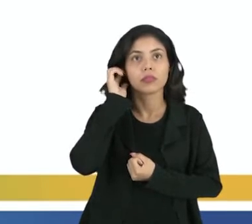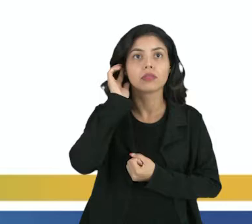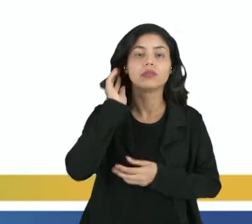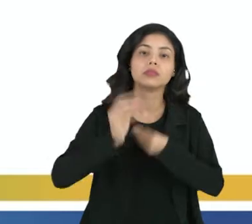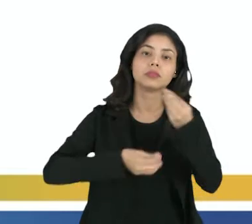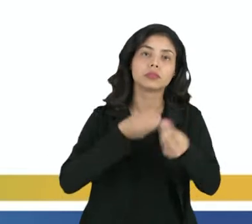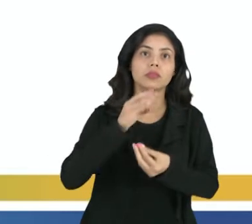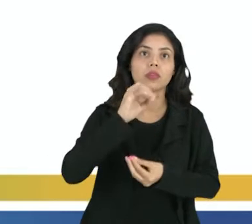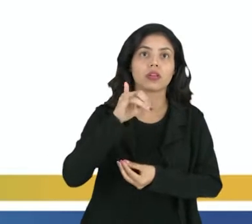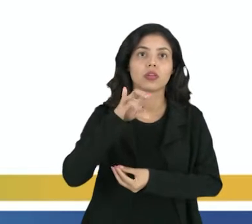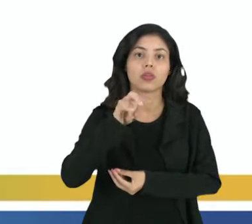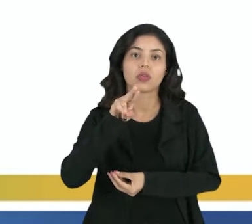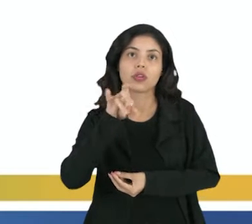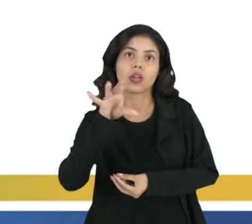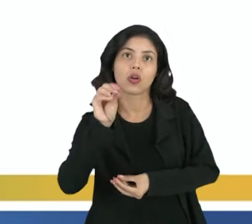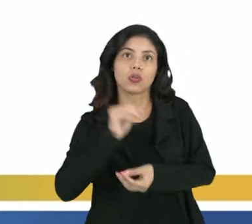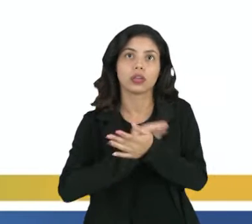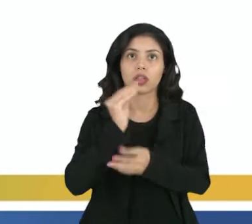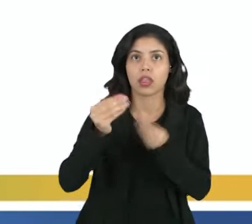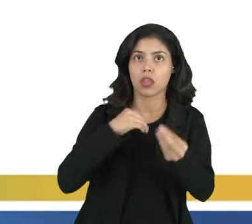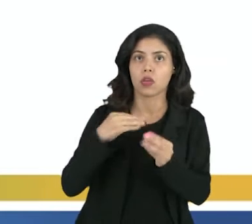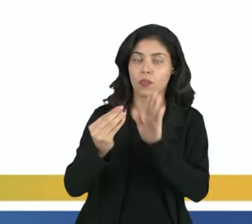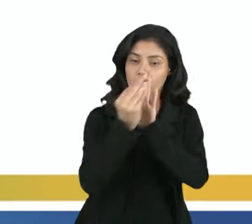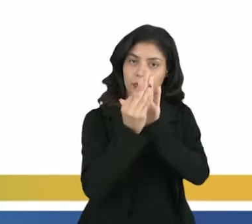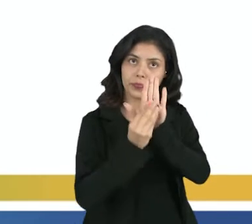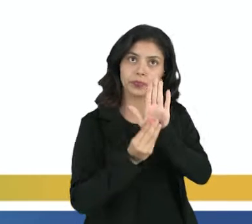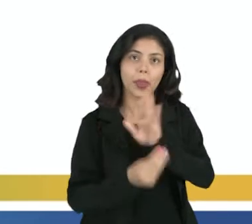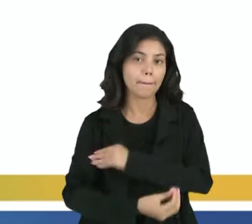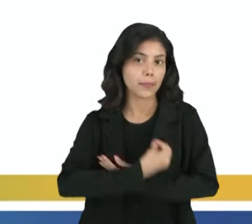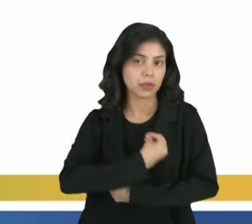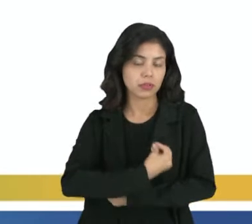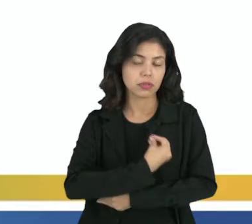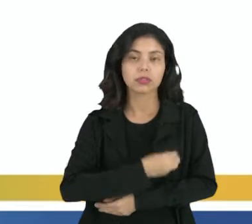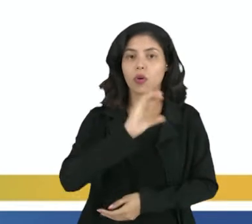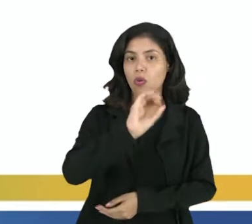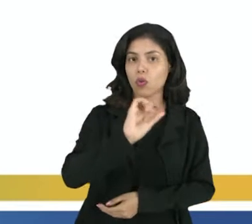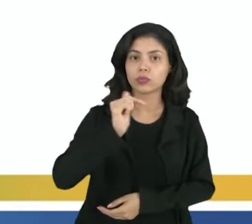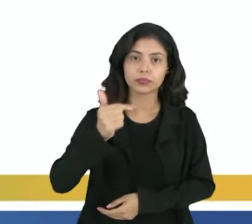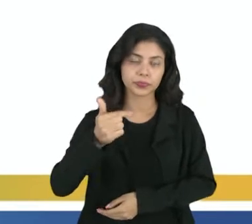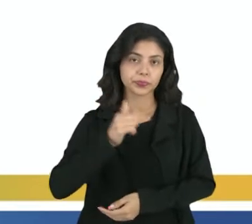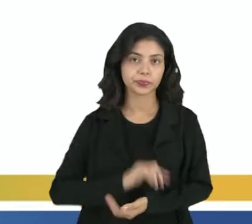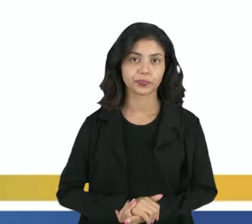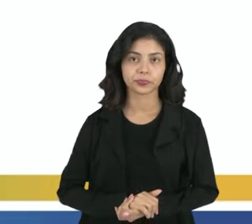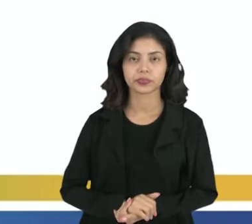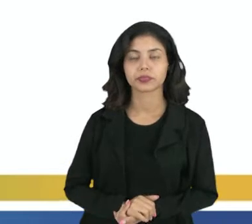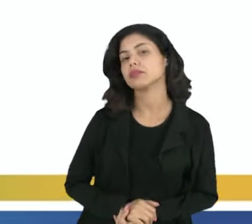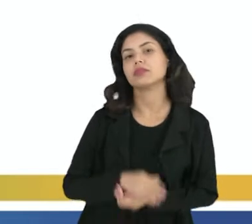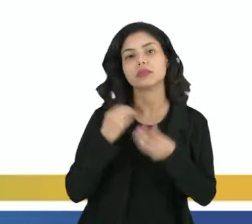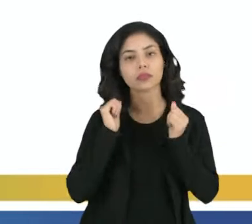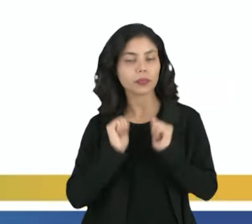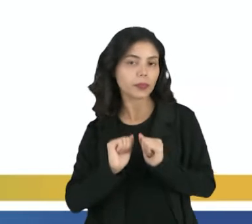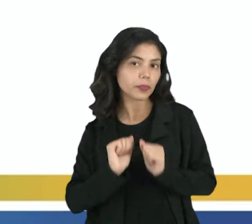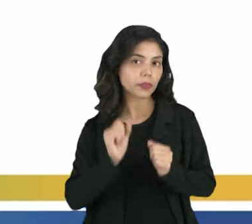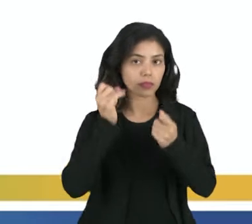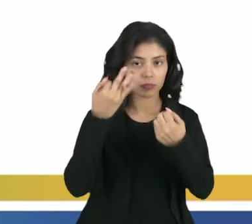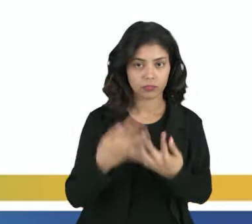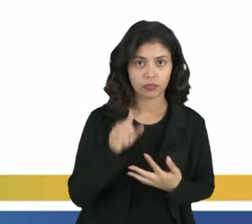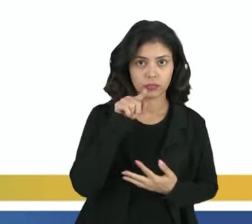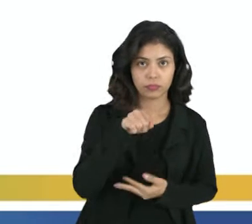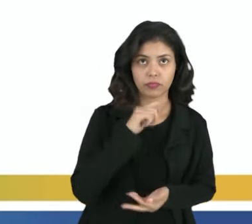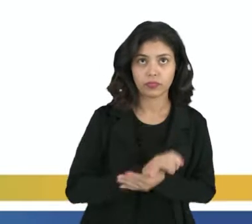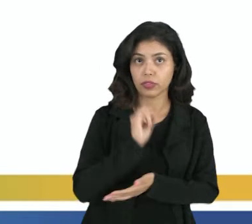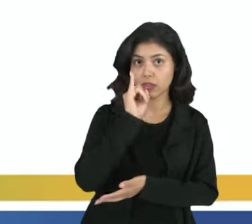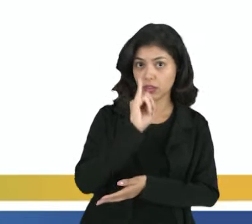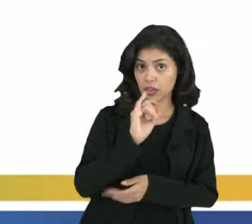compostos iônicos tendo como padrão apenas a presença do oxigênio é o que a gente pode deduzir daqui